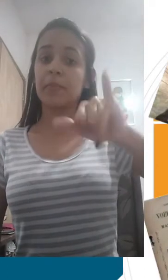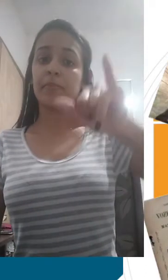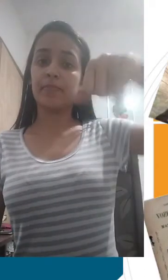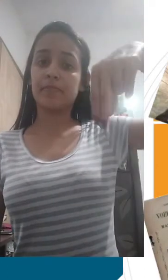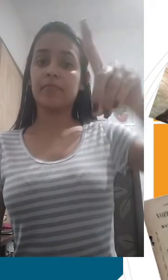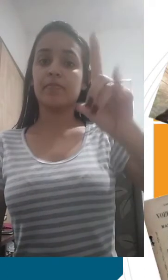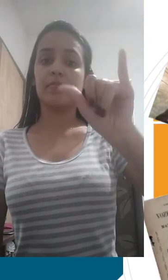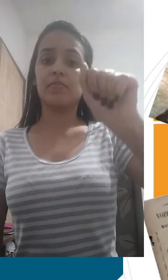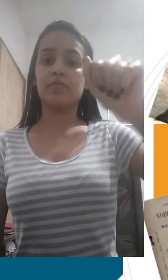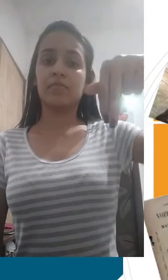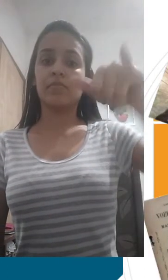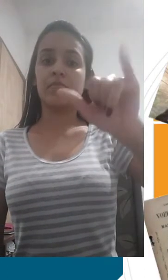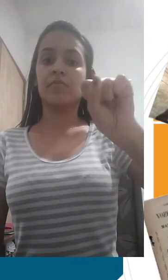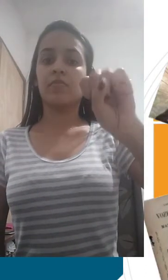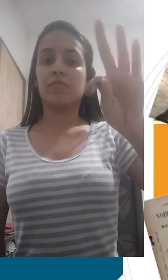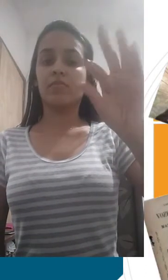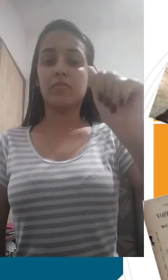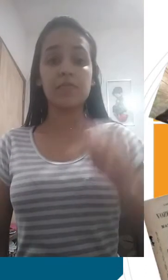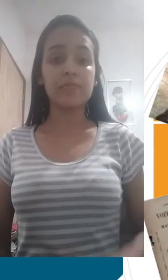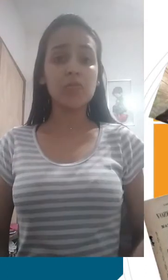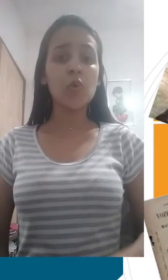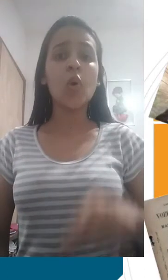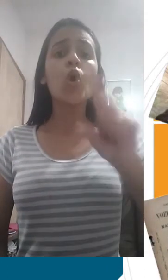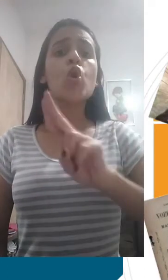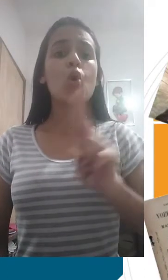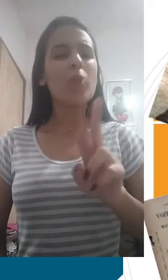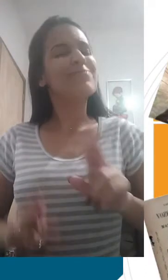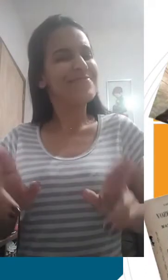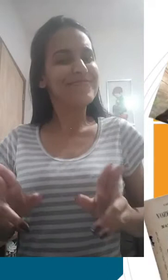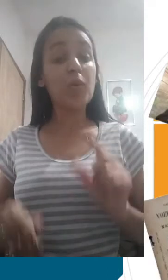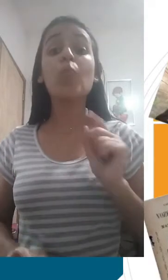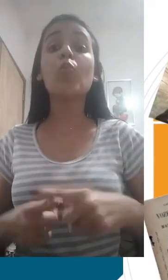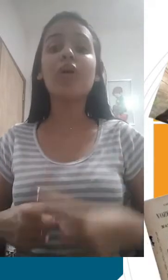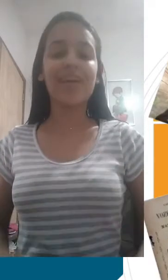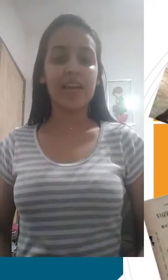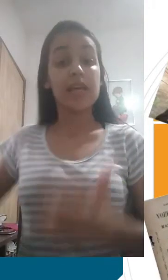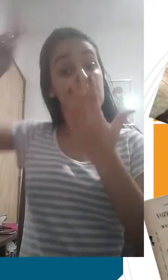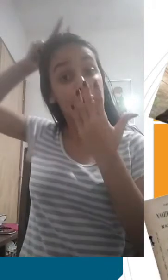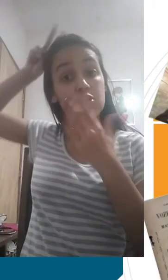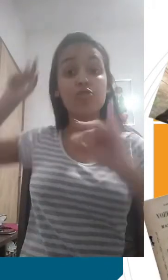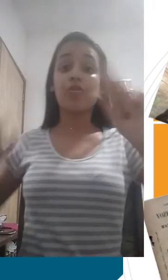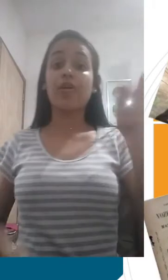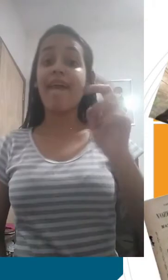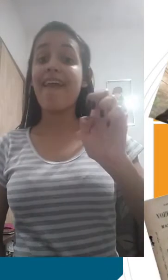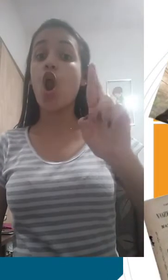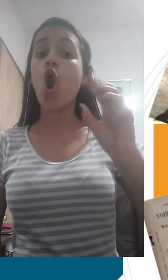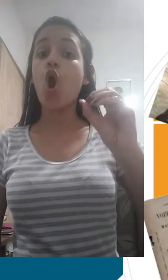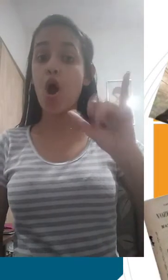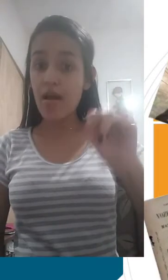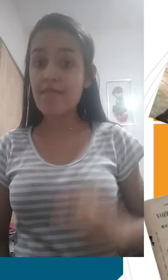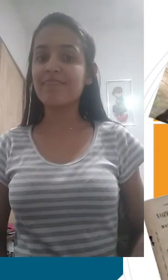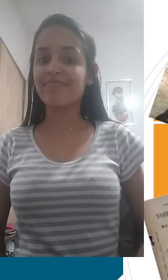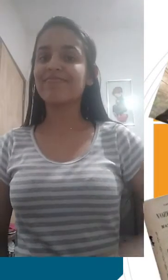figura do índio como herói do mito de formação da sociedade brasileira. Uma das principais bandeiras